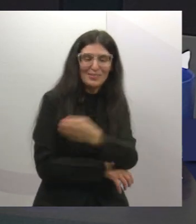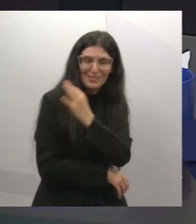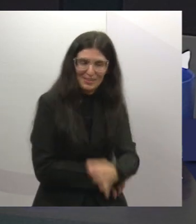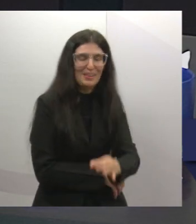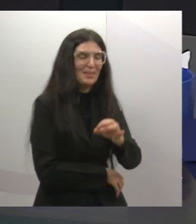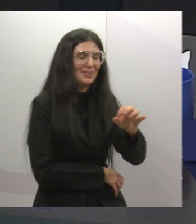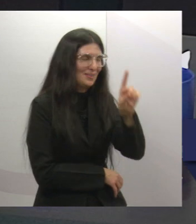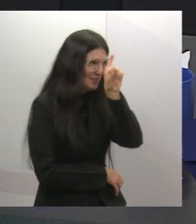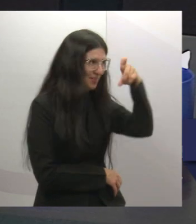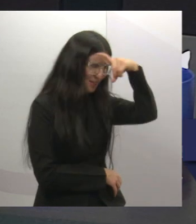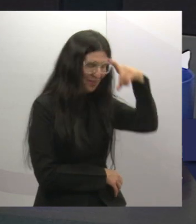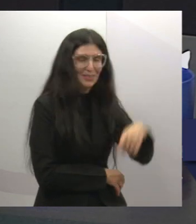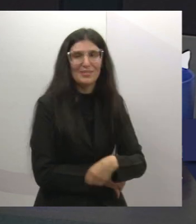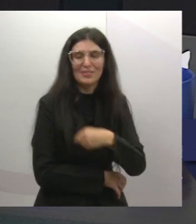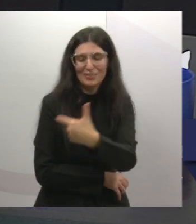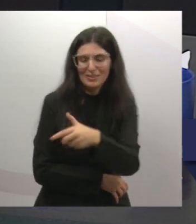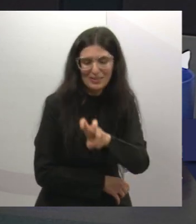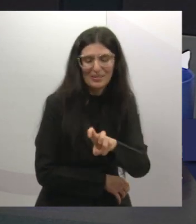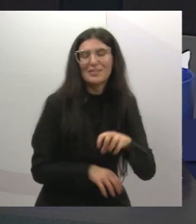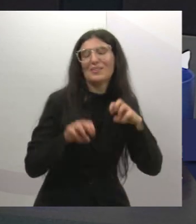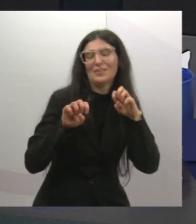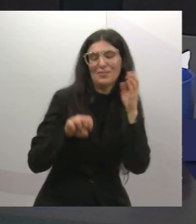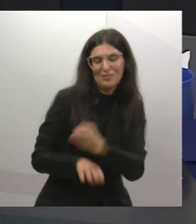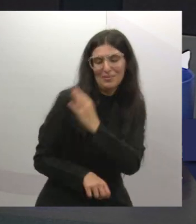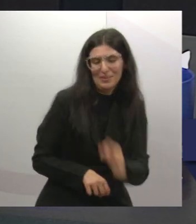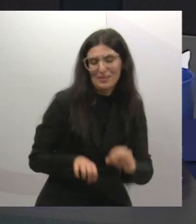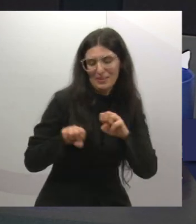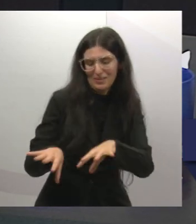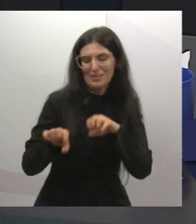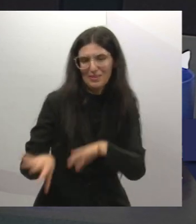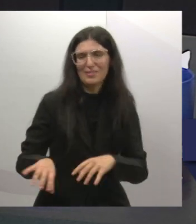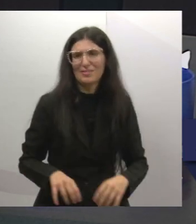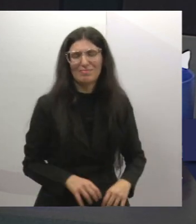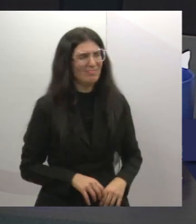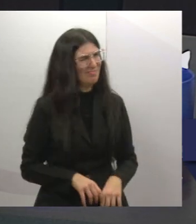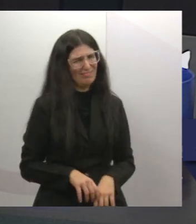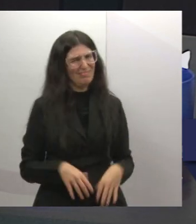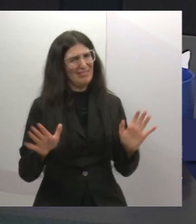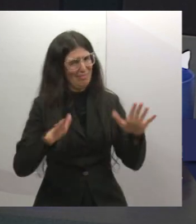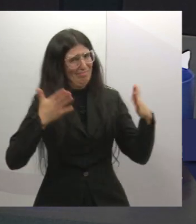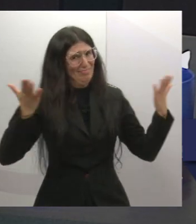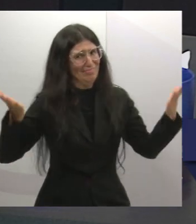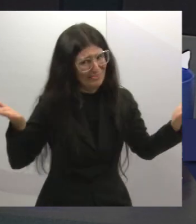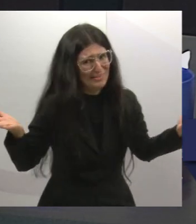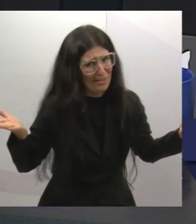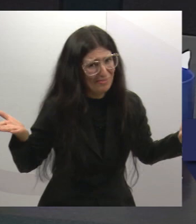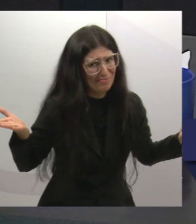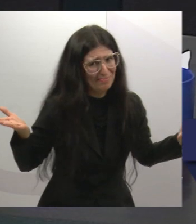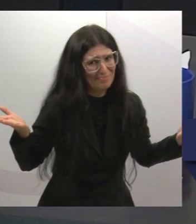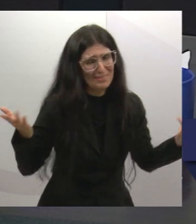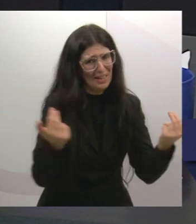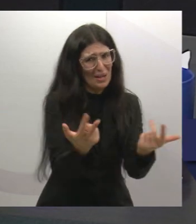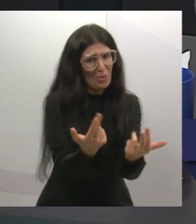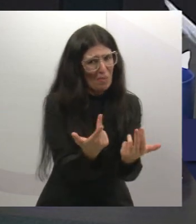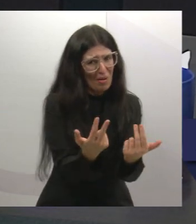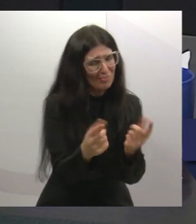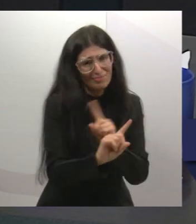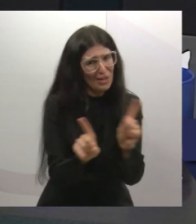educação, no meu entendimento, não dá para ser igualitário a somatória, mas se é assim, não é eu que vou discutir,